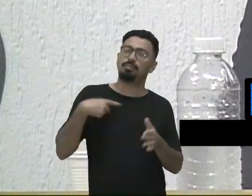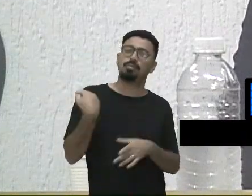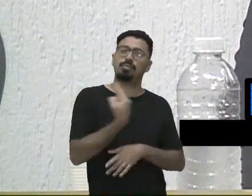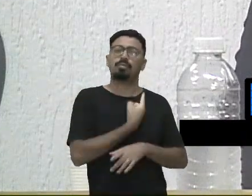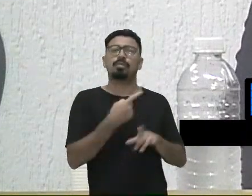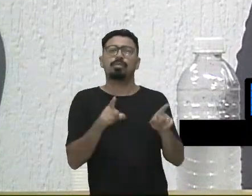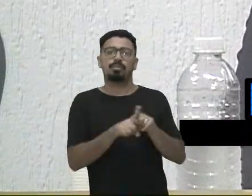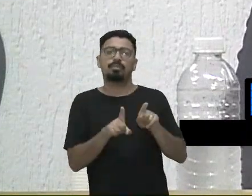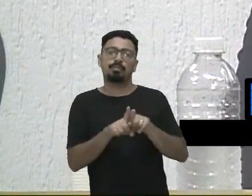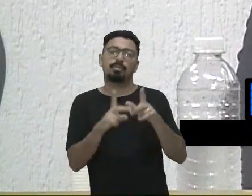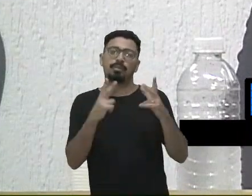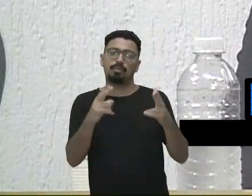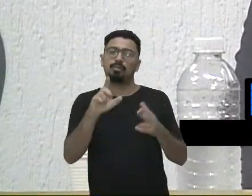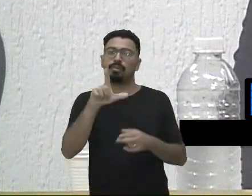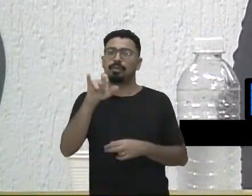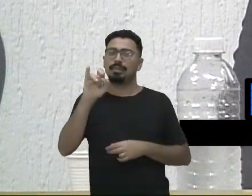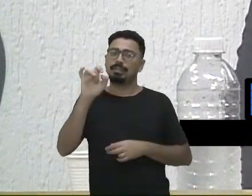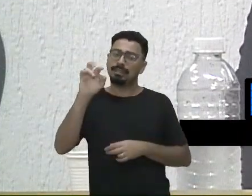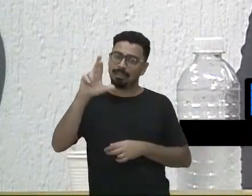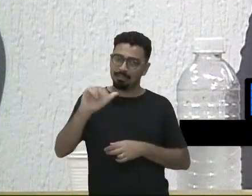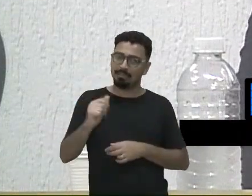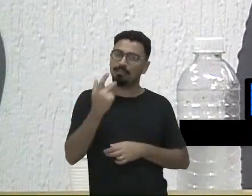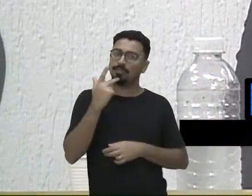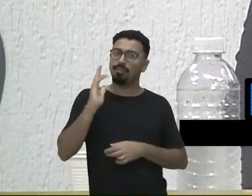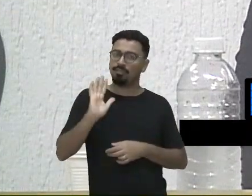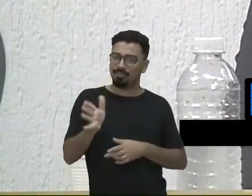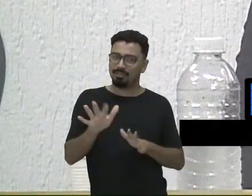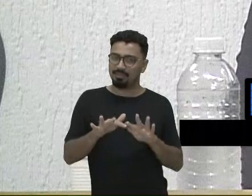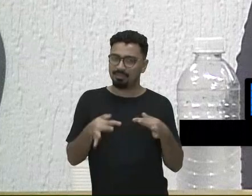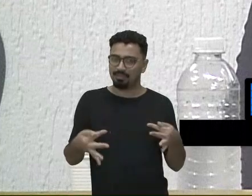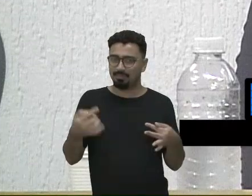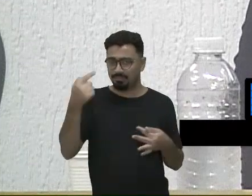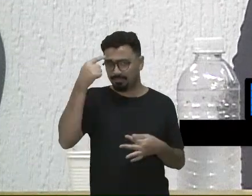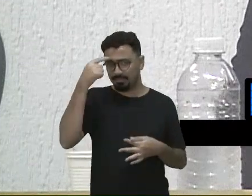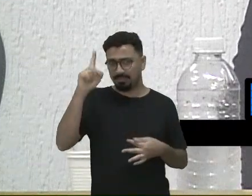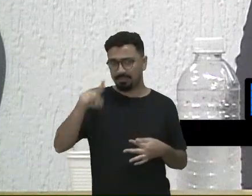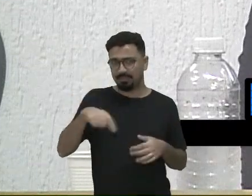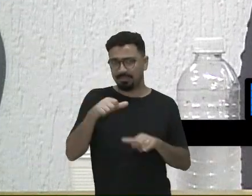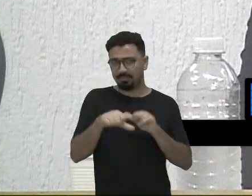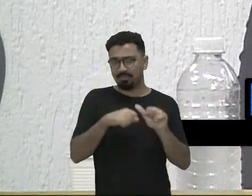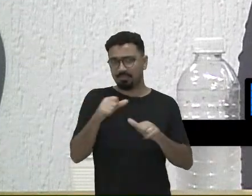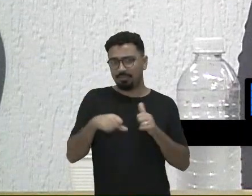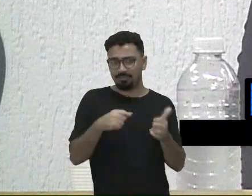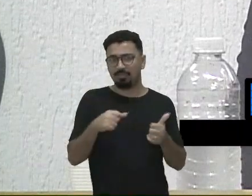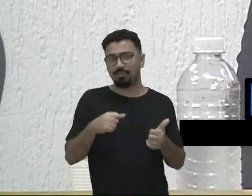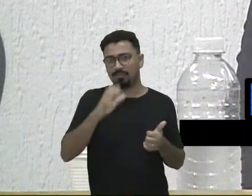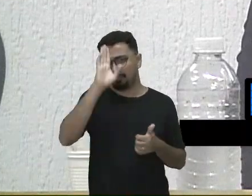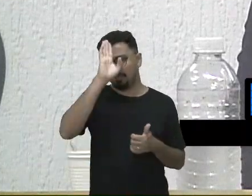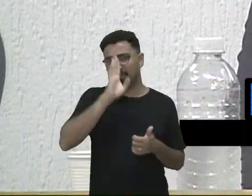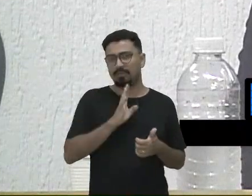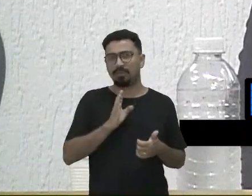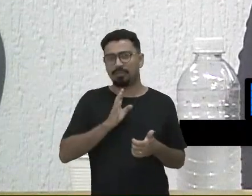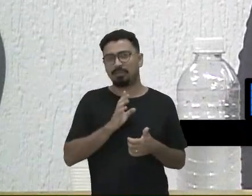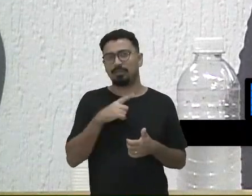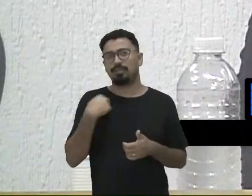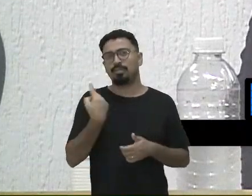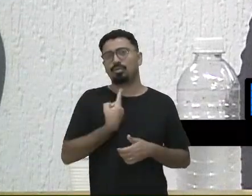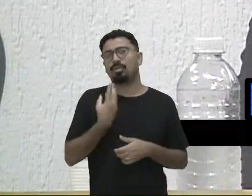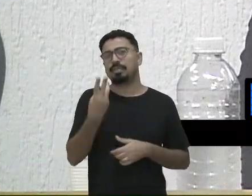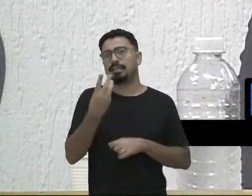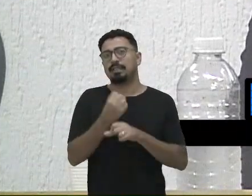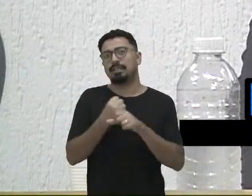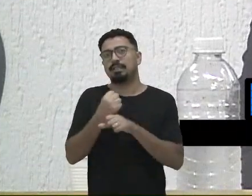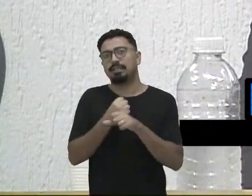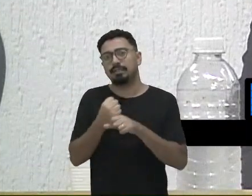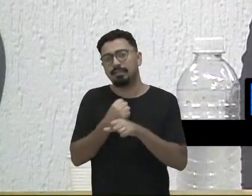Lisandra trouxe aqui a questão da retificação, vocês acham que é simples o movimento de retificação de registro civil gratuitamente? Estamos há 3 anos através